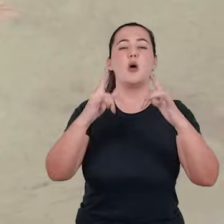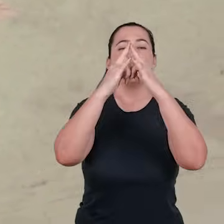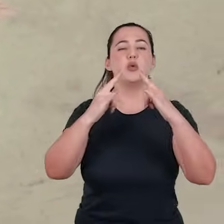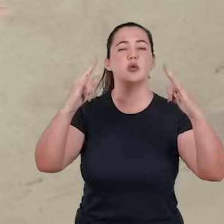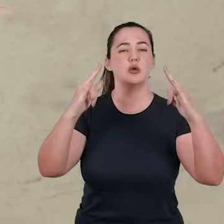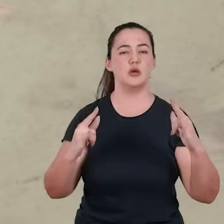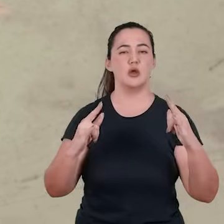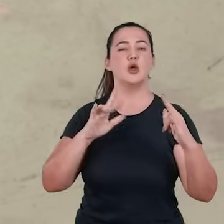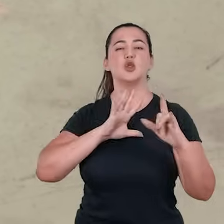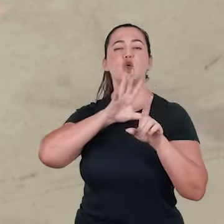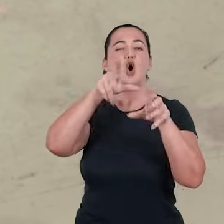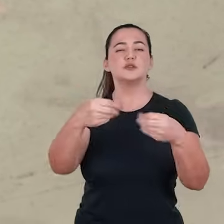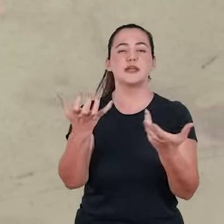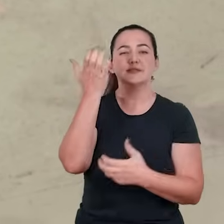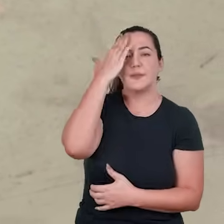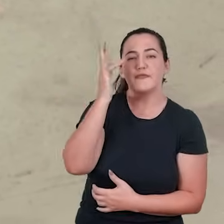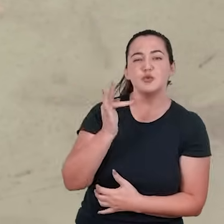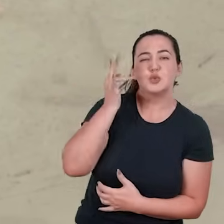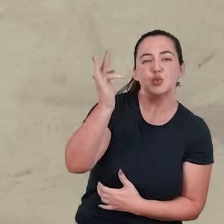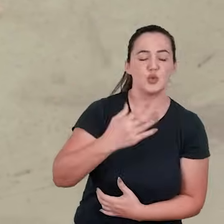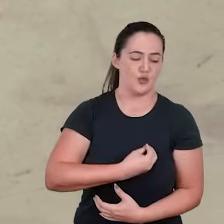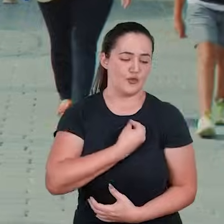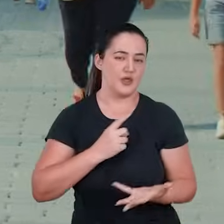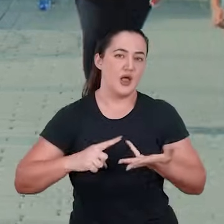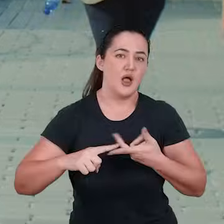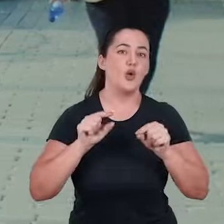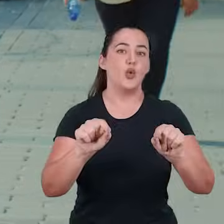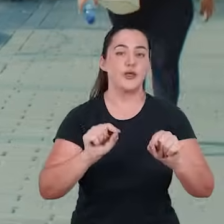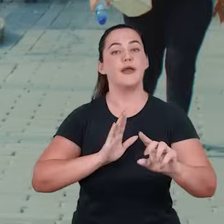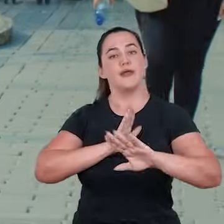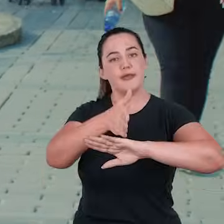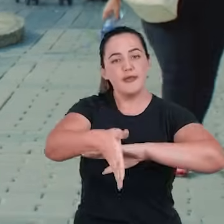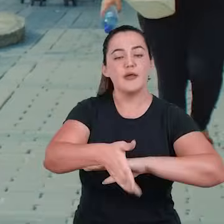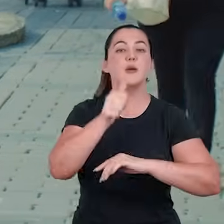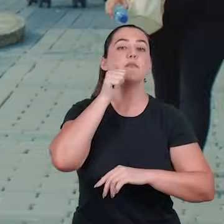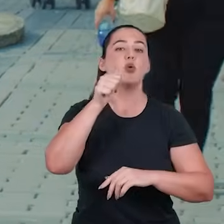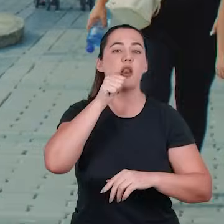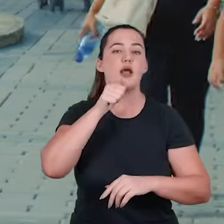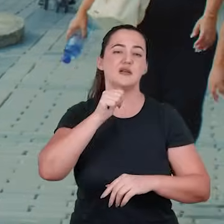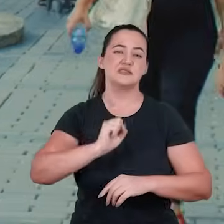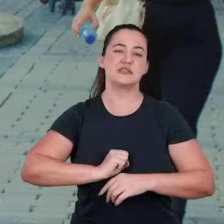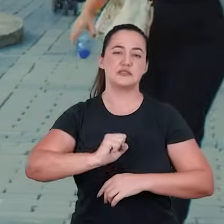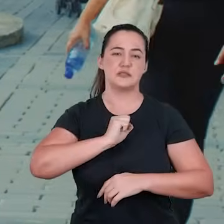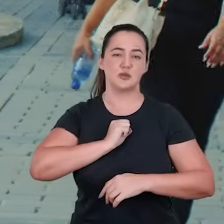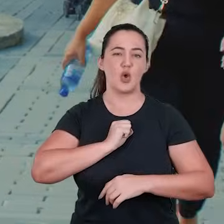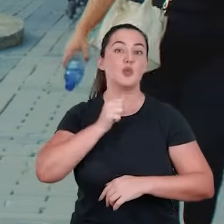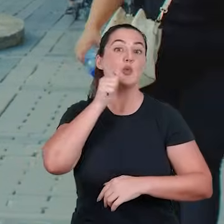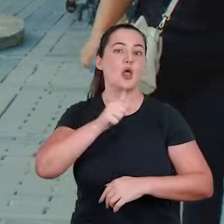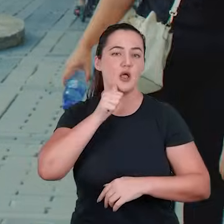Quando as pessoas queriam saber alguma coisa sobre a sua vida, iam consultar as sacerdotisas que estavam no oráculo. Porém,